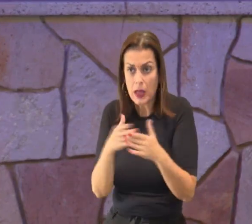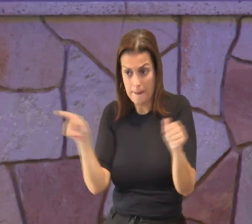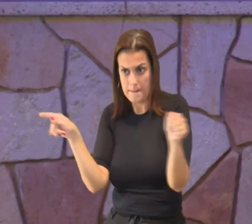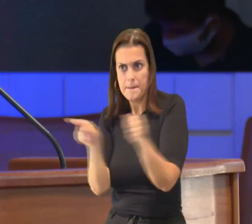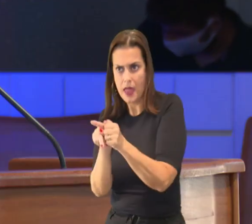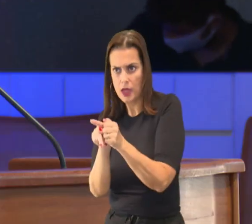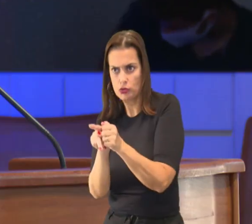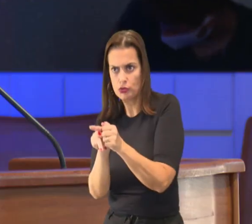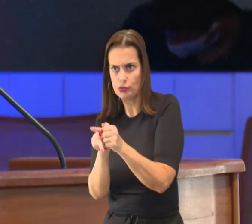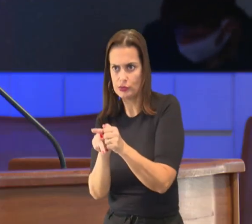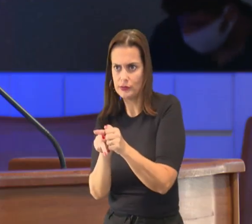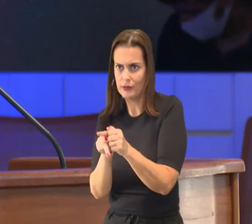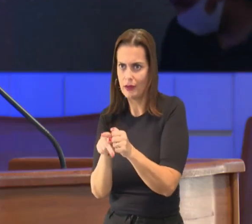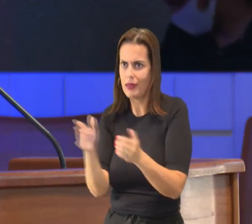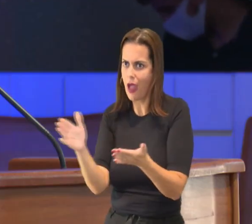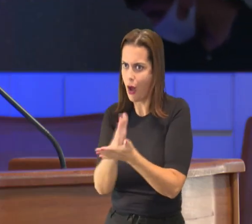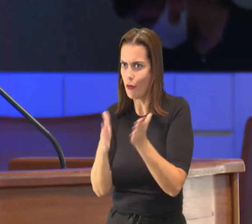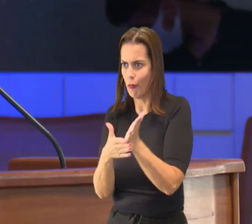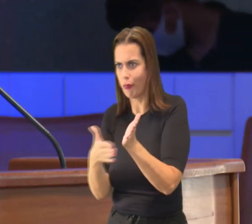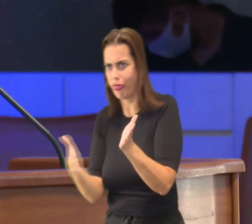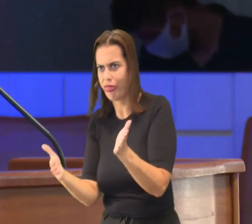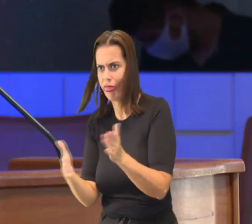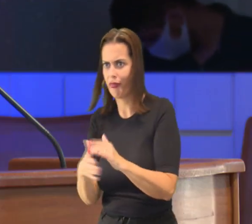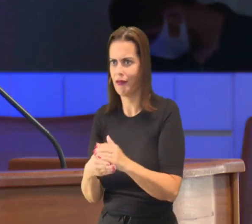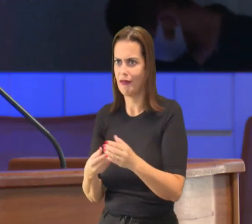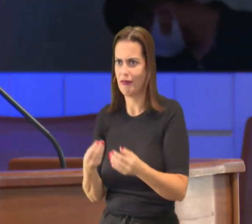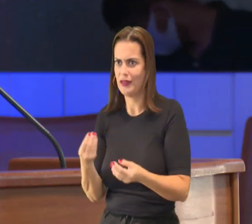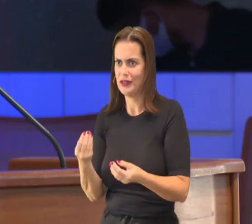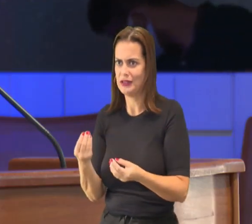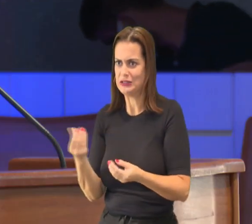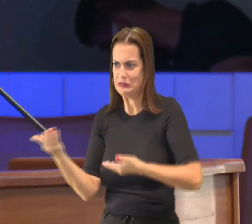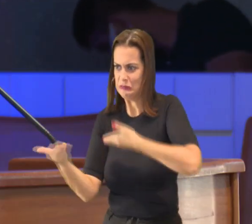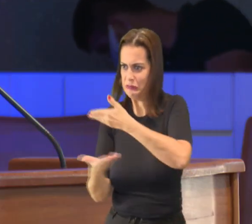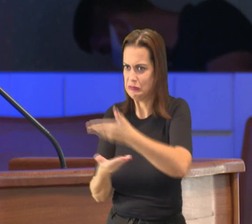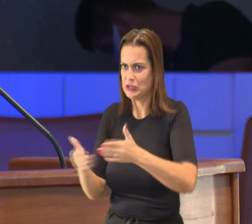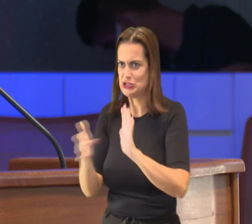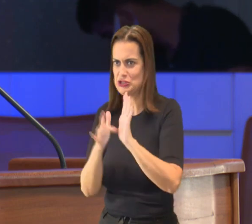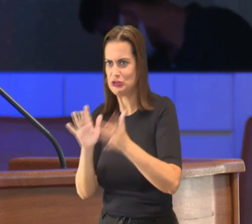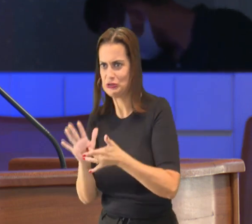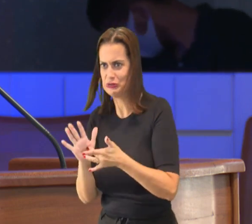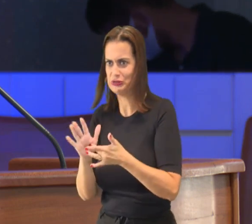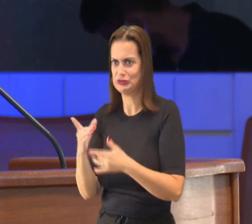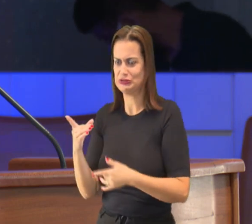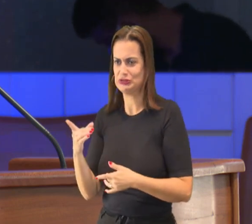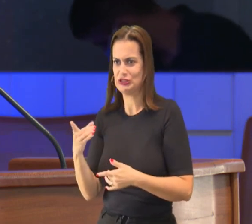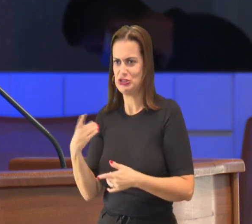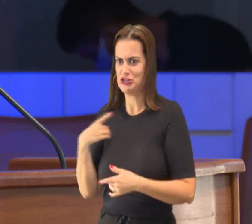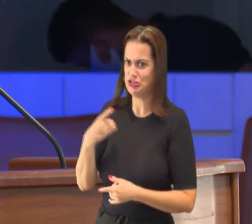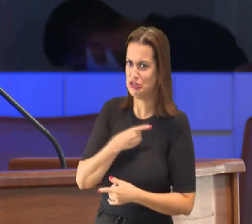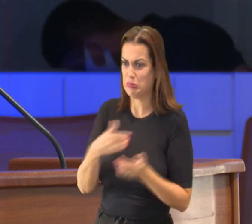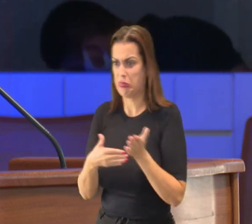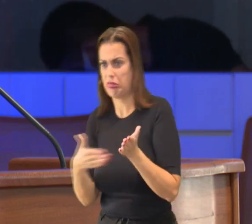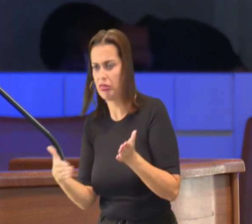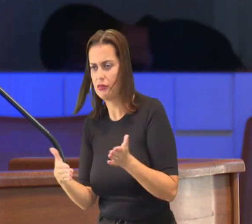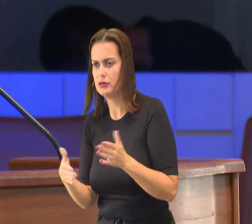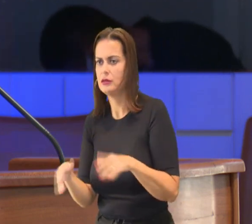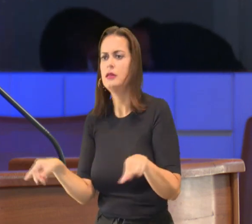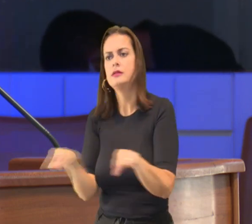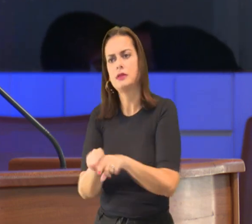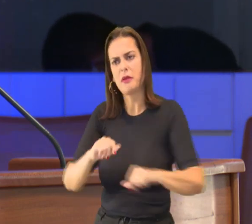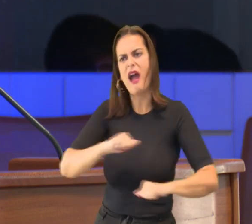que dá algumas escorregadas no seu trato com Jesus Cristo e na sua vida como discípulo, Arão também é a espécie